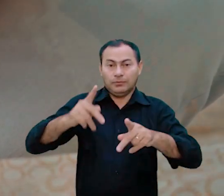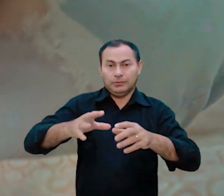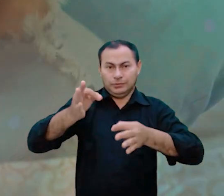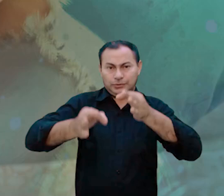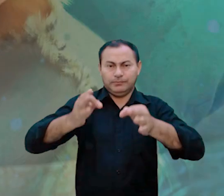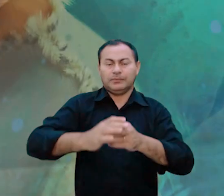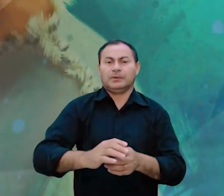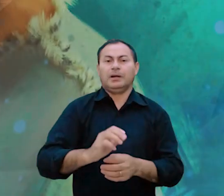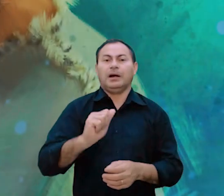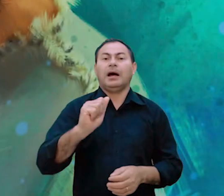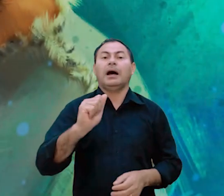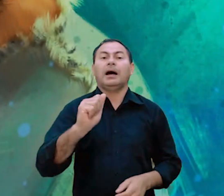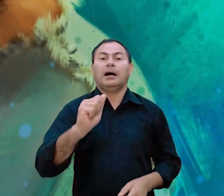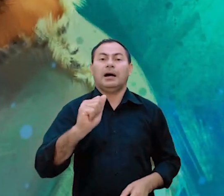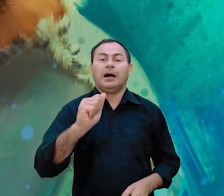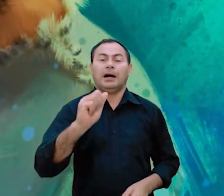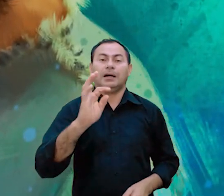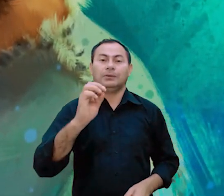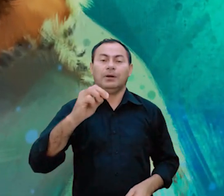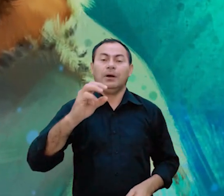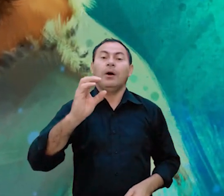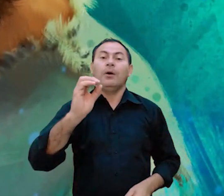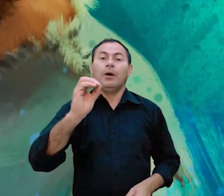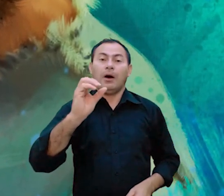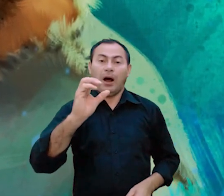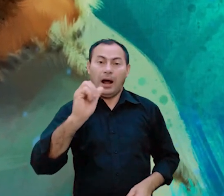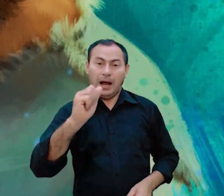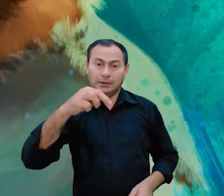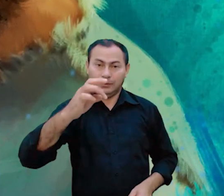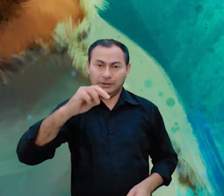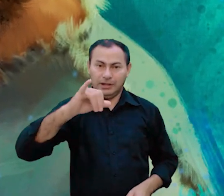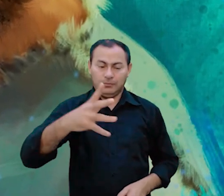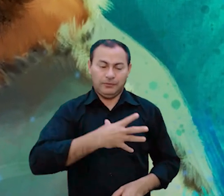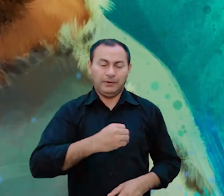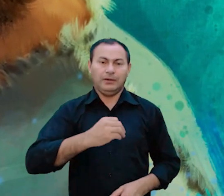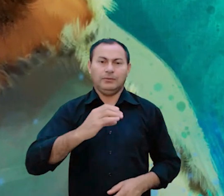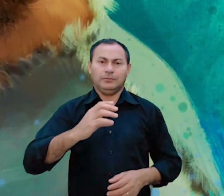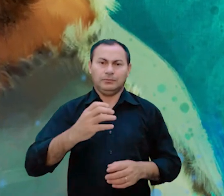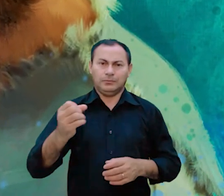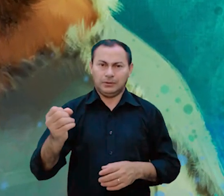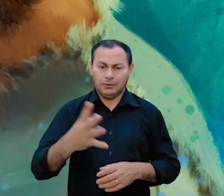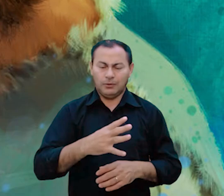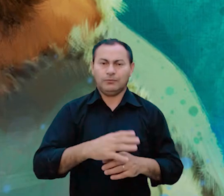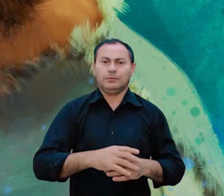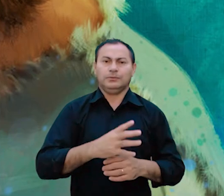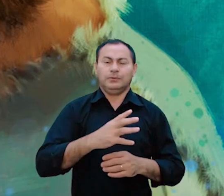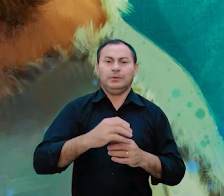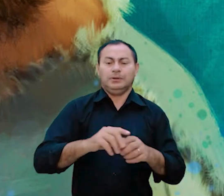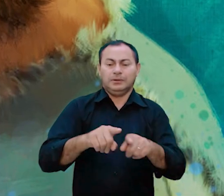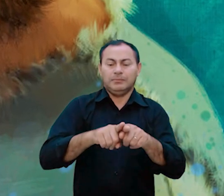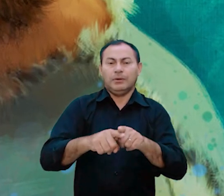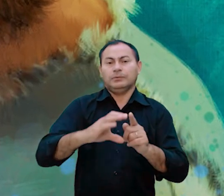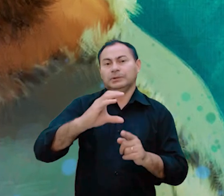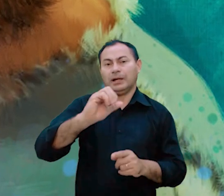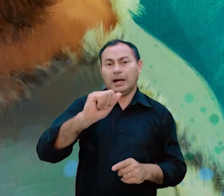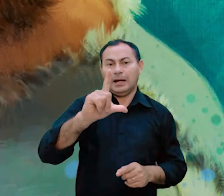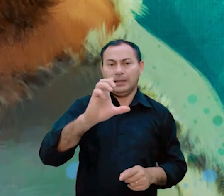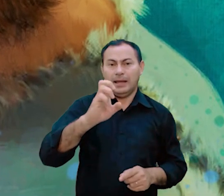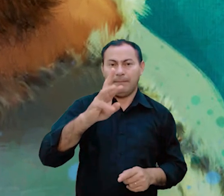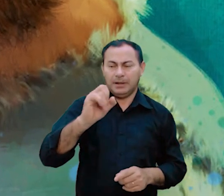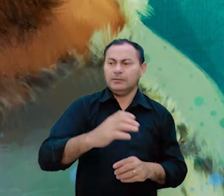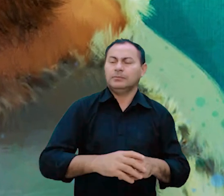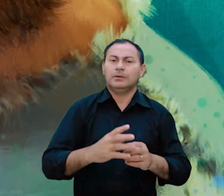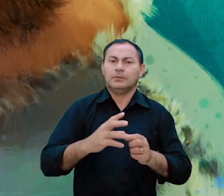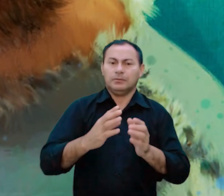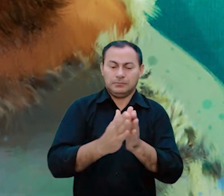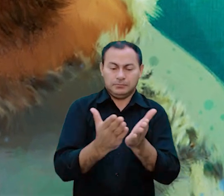deles. Otoniel era o filho caçula do irmão de Caleb. Além de contar que era o filho mais novo do irmão de Caleb, a